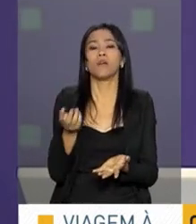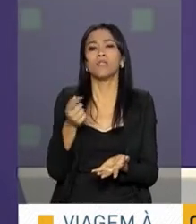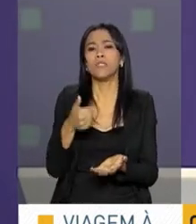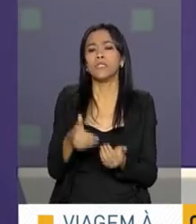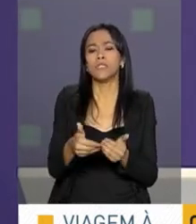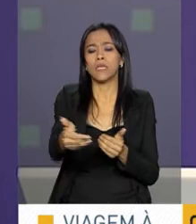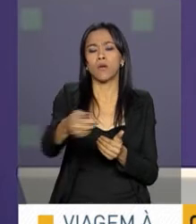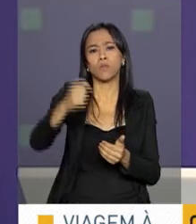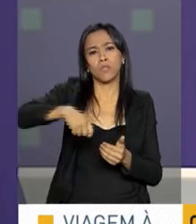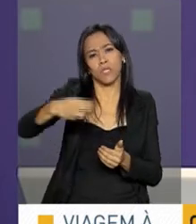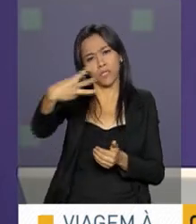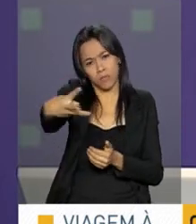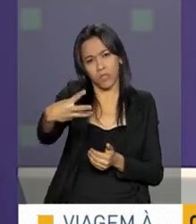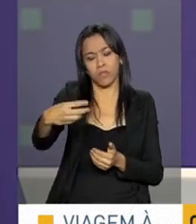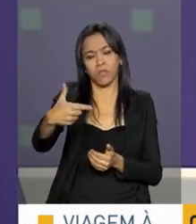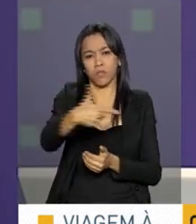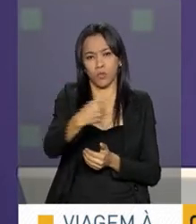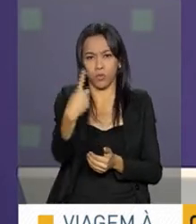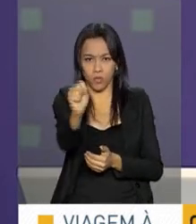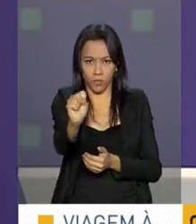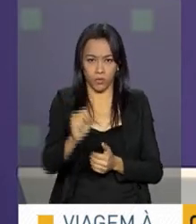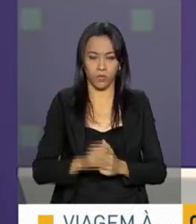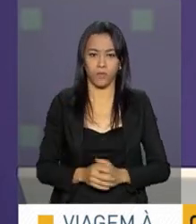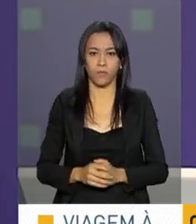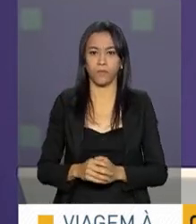primeiro trimestre de 2018.